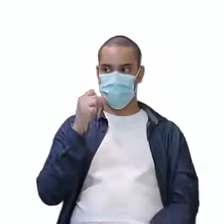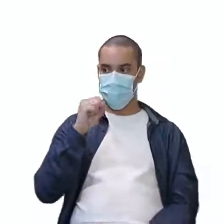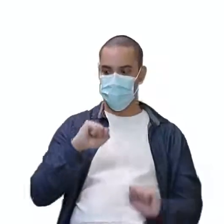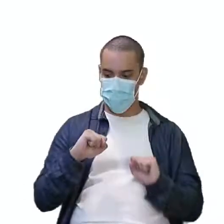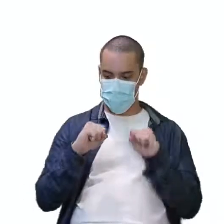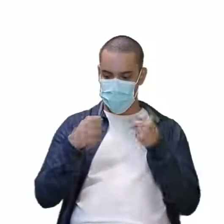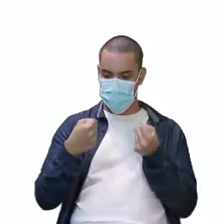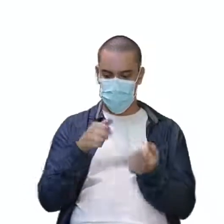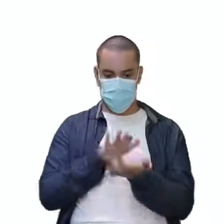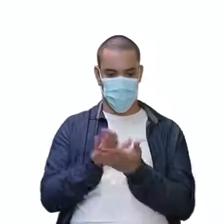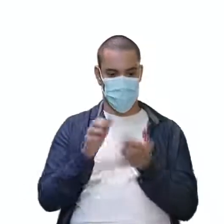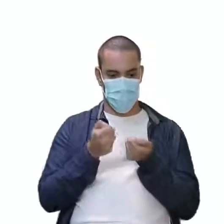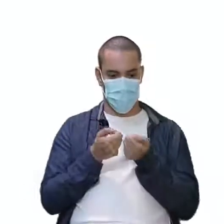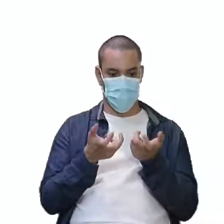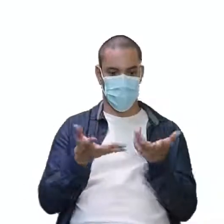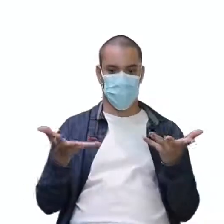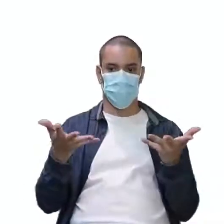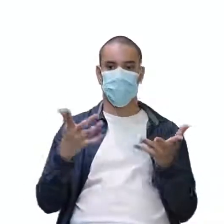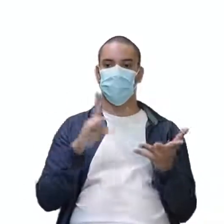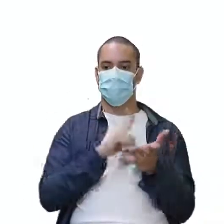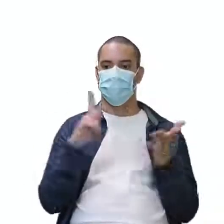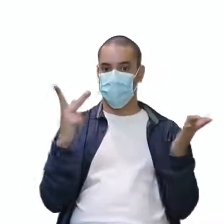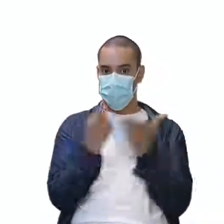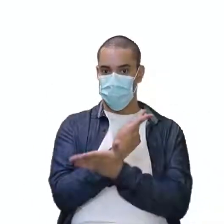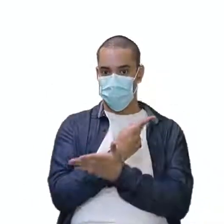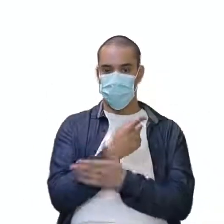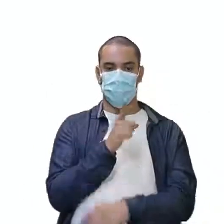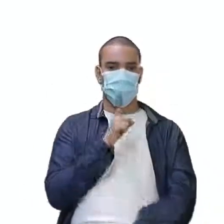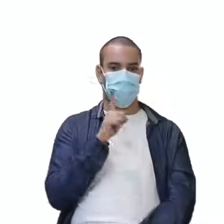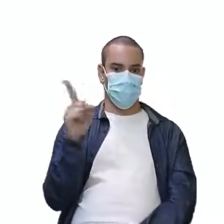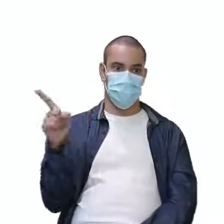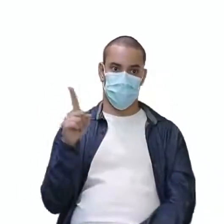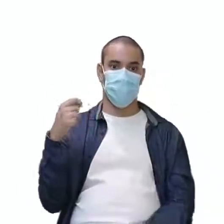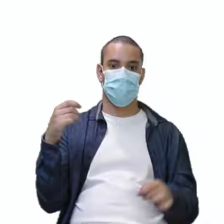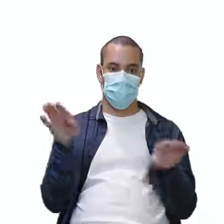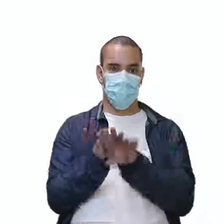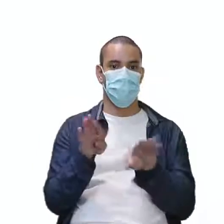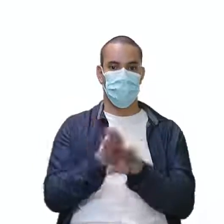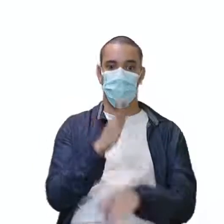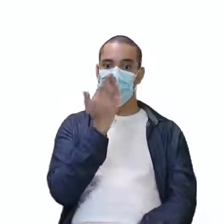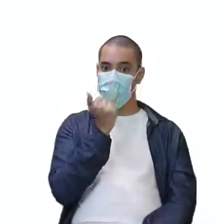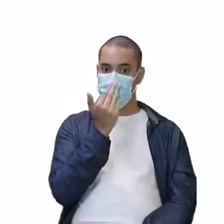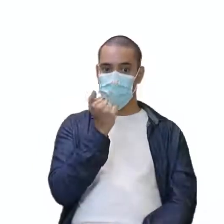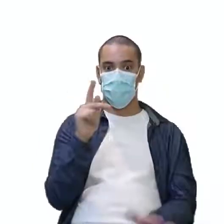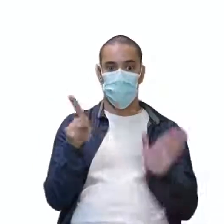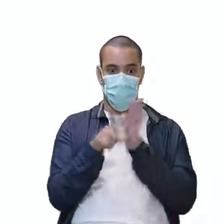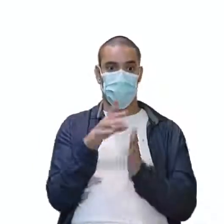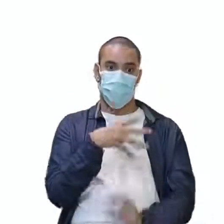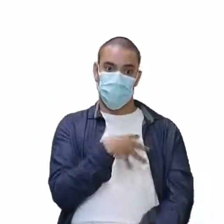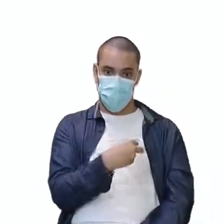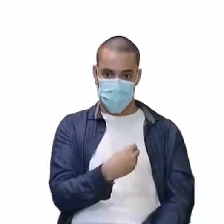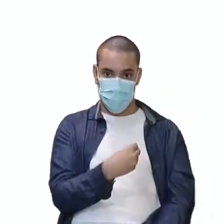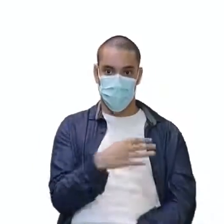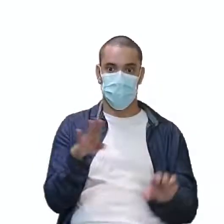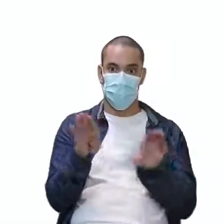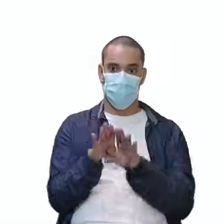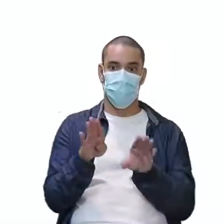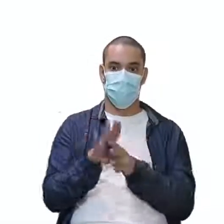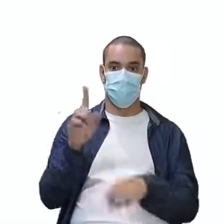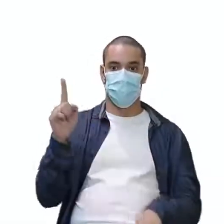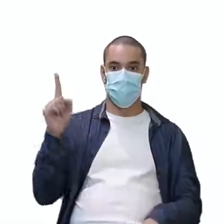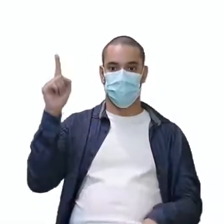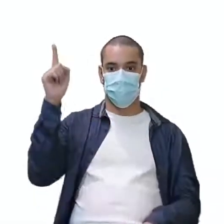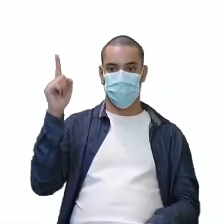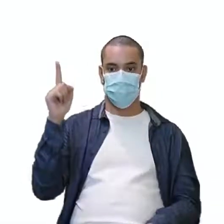fortalecer, né, a produção dos seus ovos e aí acaba acontecendo delas também se alimentarem, tá? Como a gente vai ter no caso dos